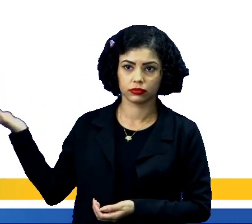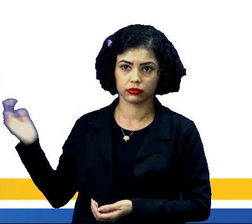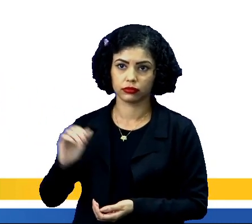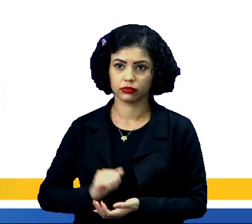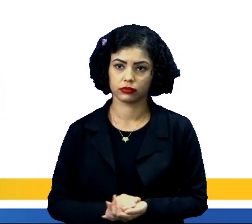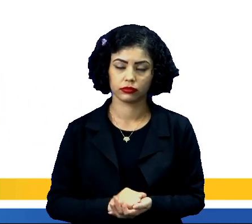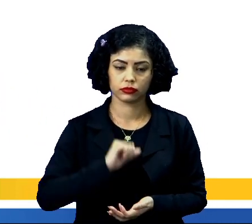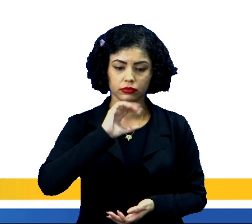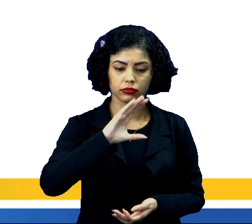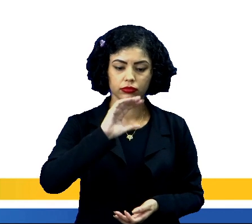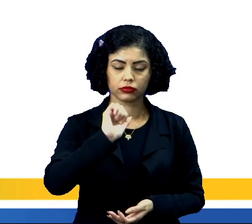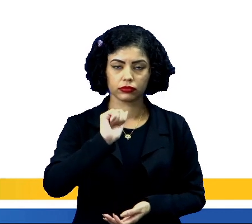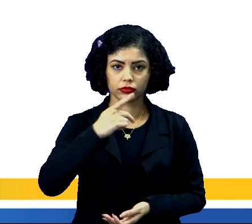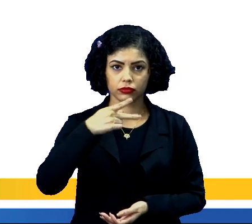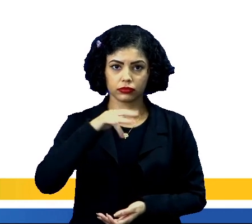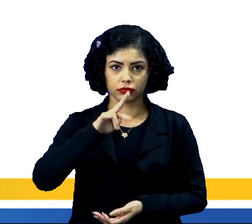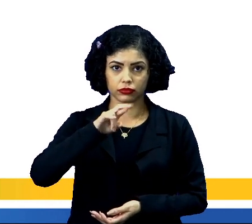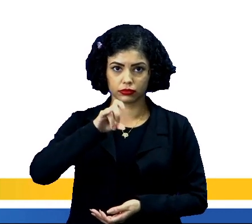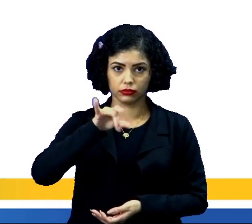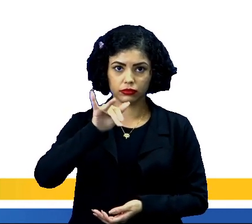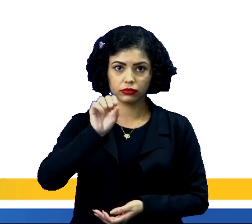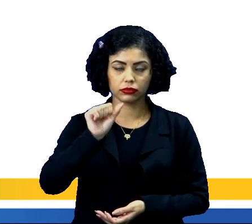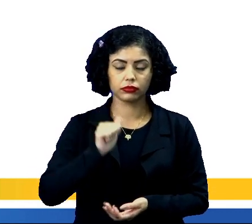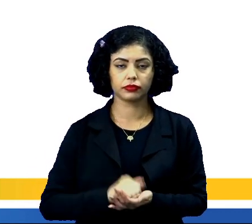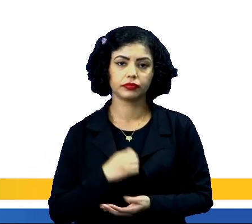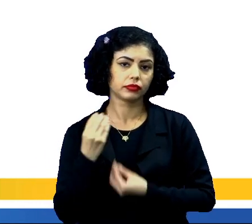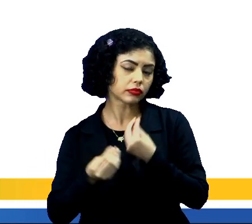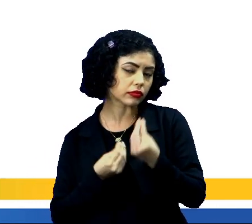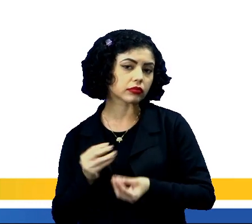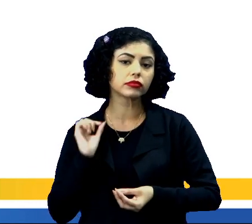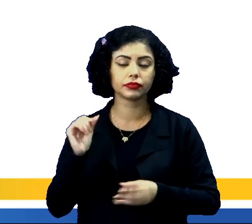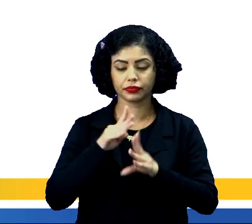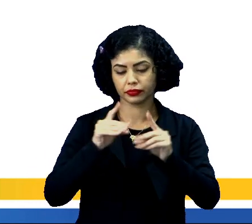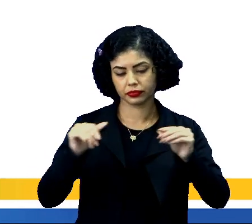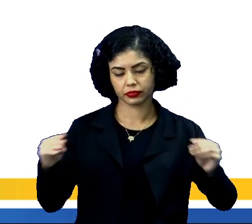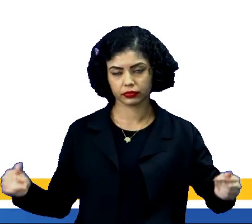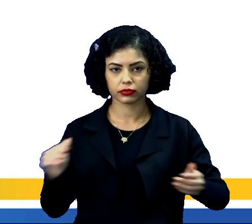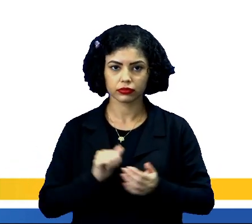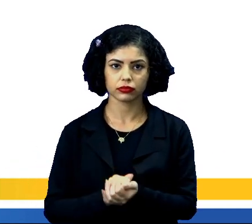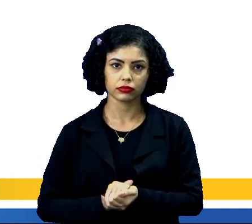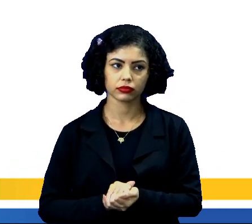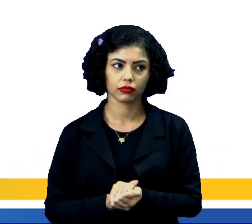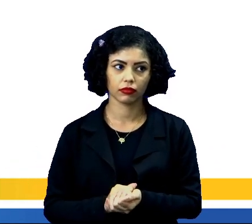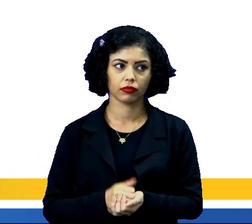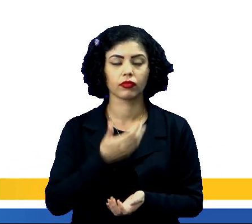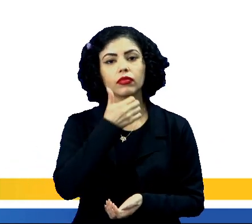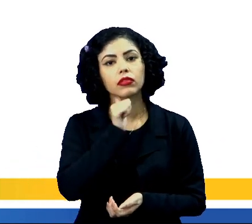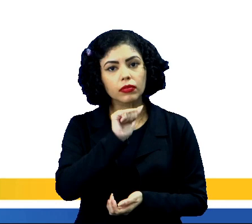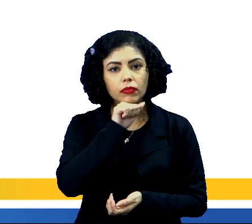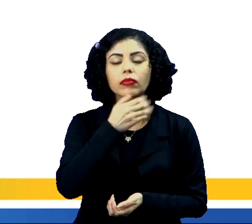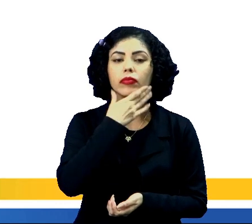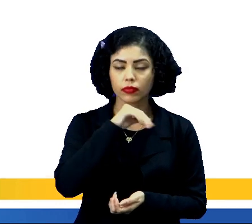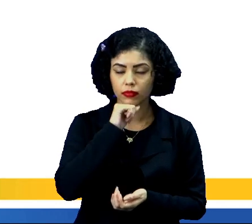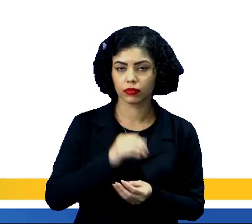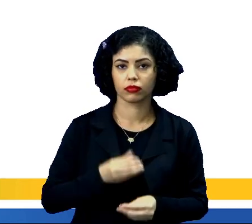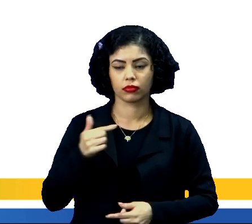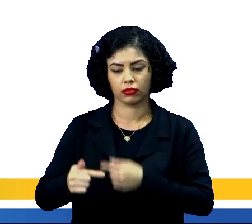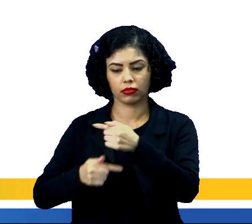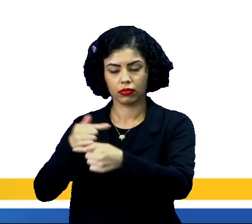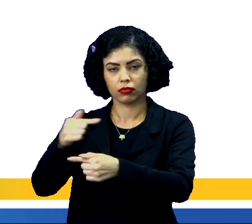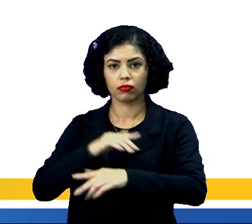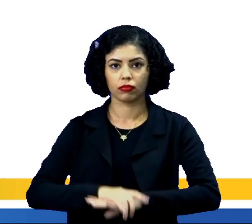tinha as capitanias hereditárias, que eram as formas, né, que as terras eram passadas de pai para filhos lá na época